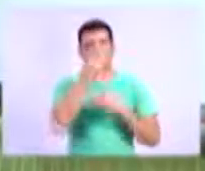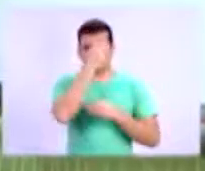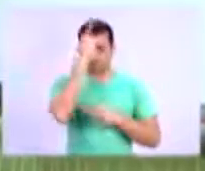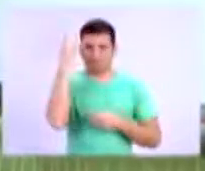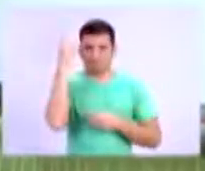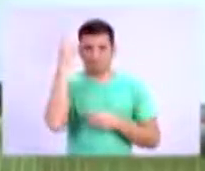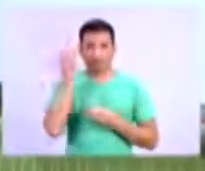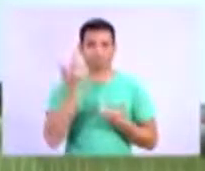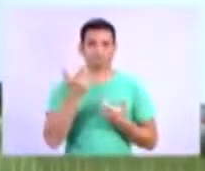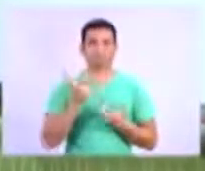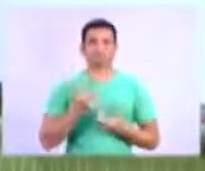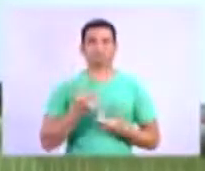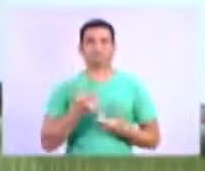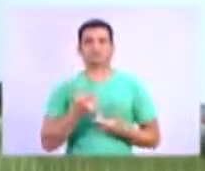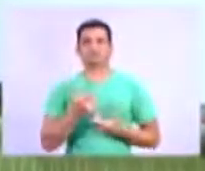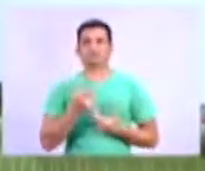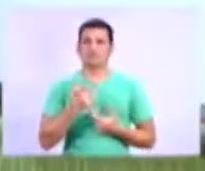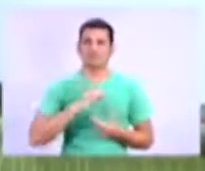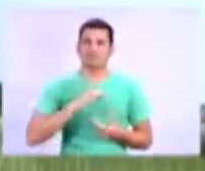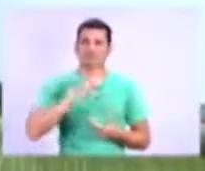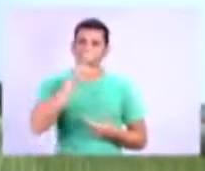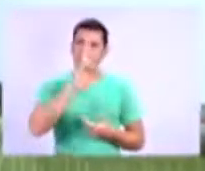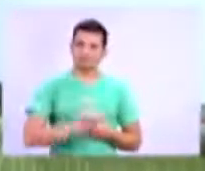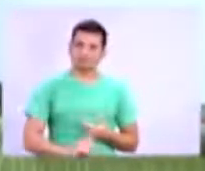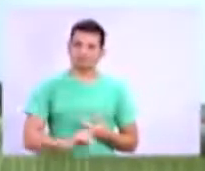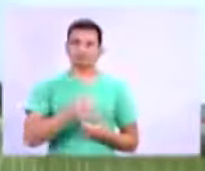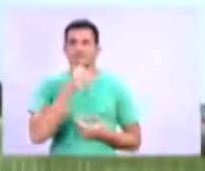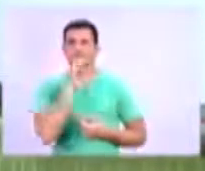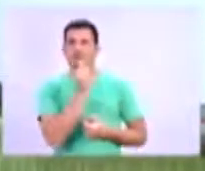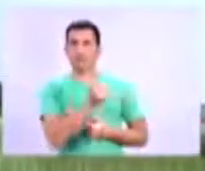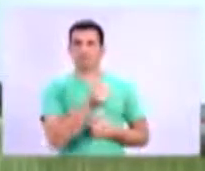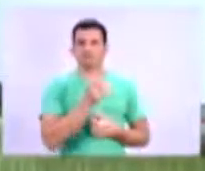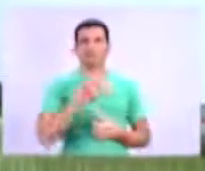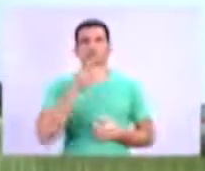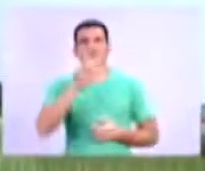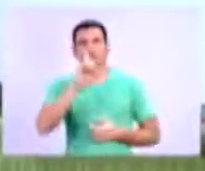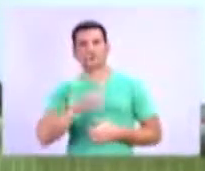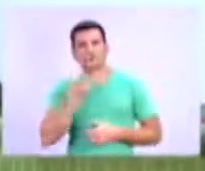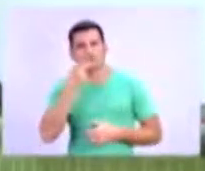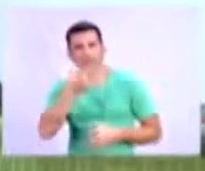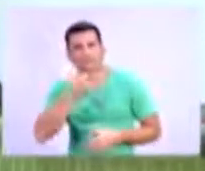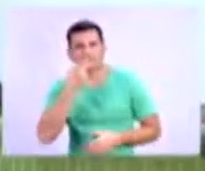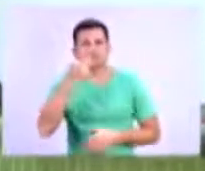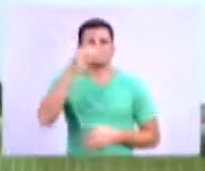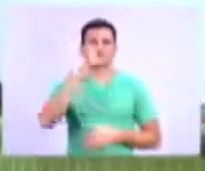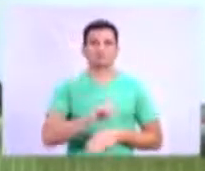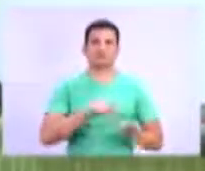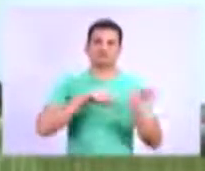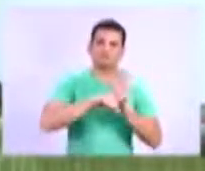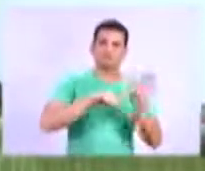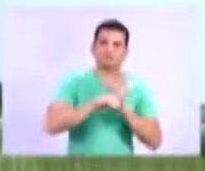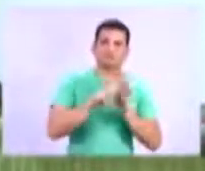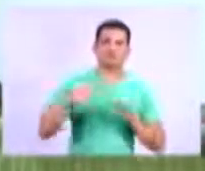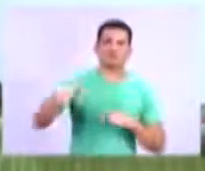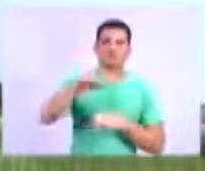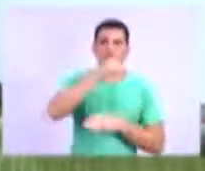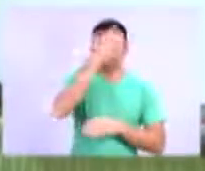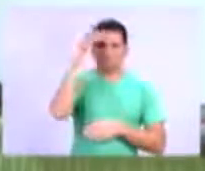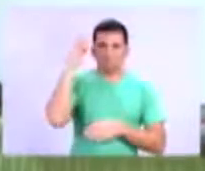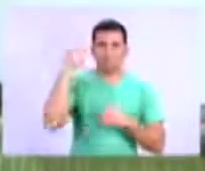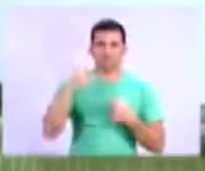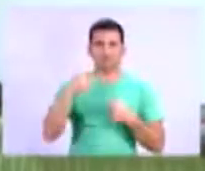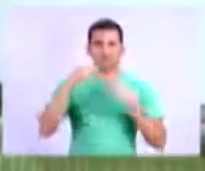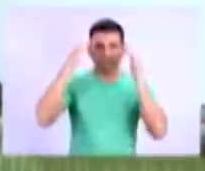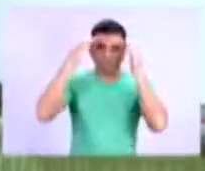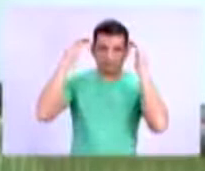devem ter direito ao discurso, direito à fala, direito a questionar, essas pessoas têm que ser respeitadas nas